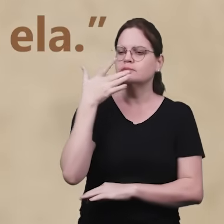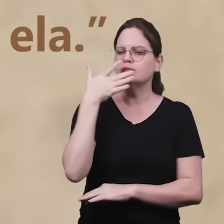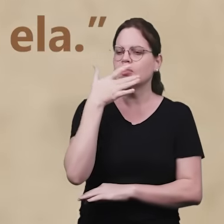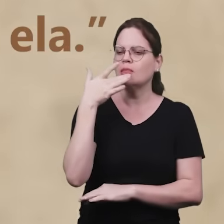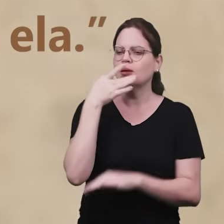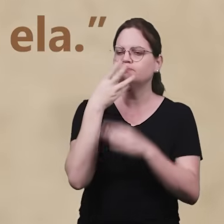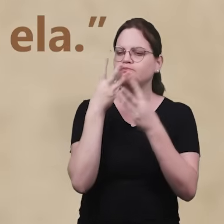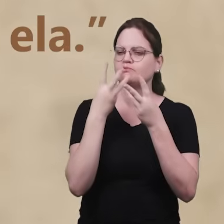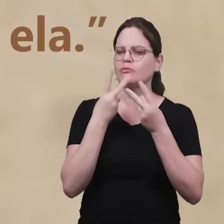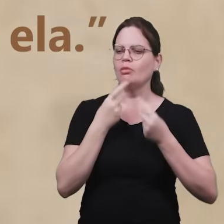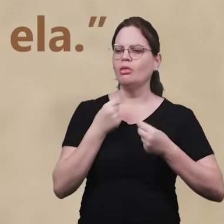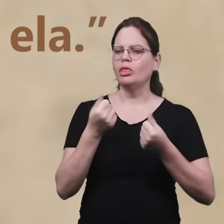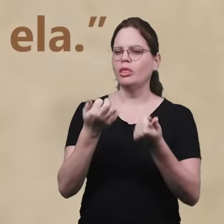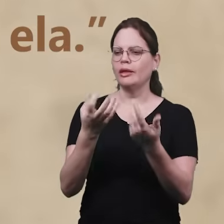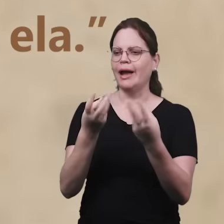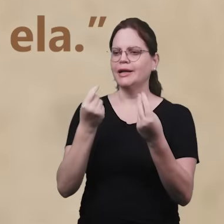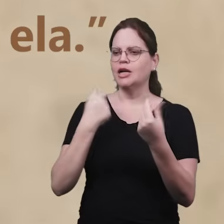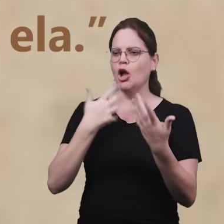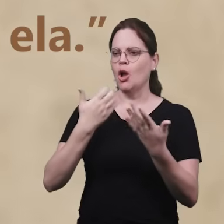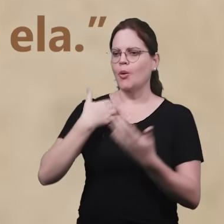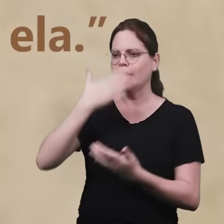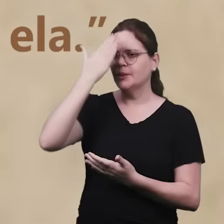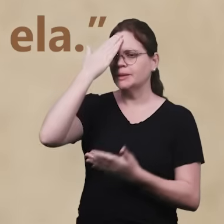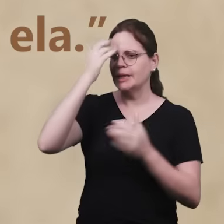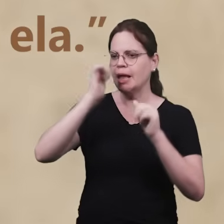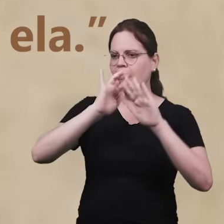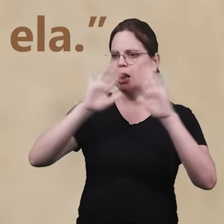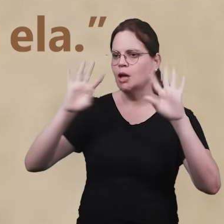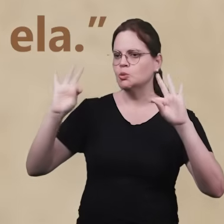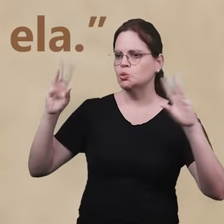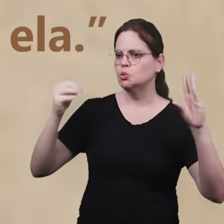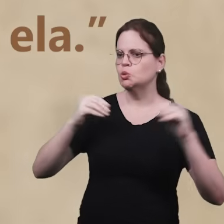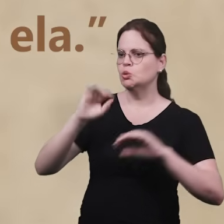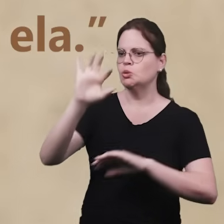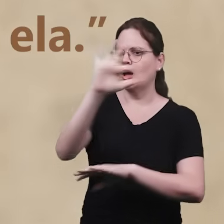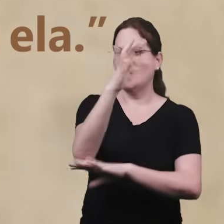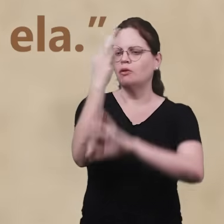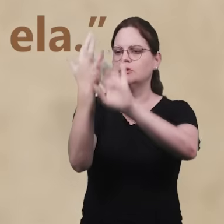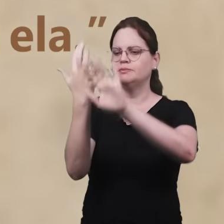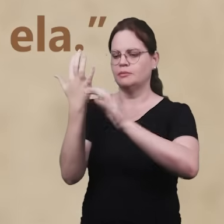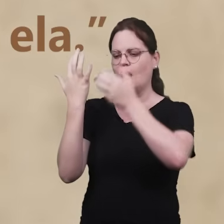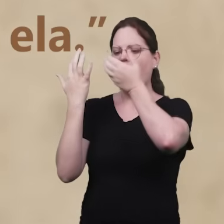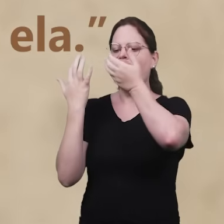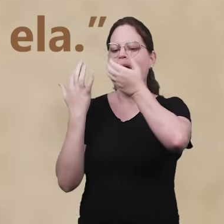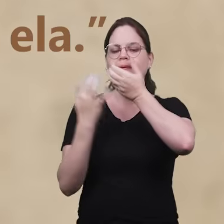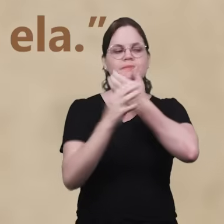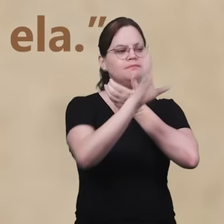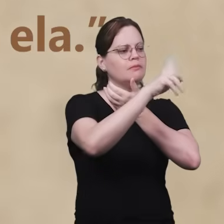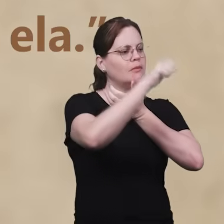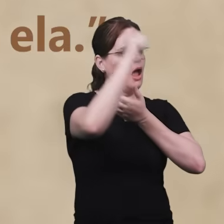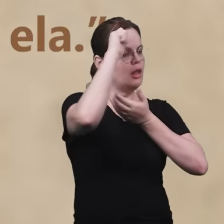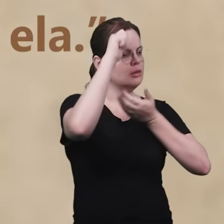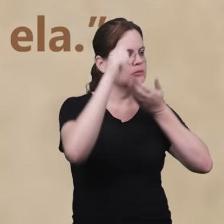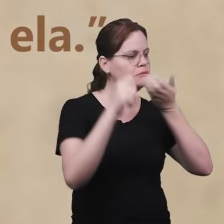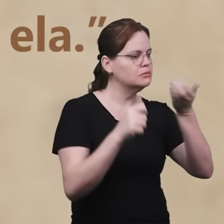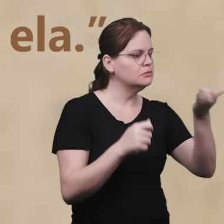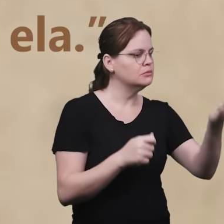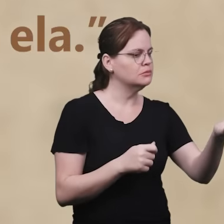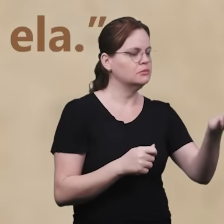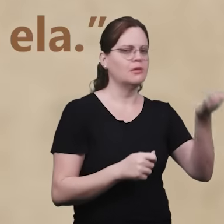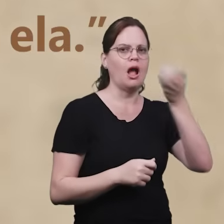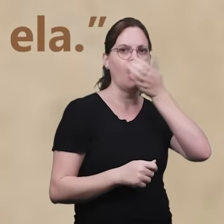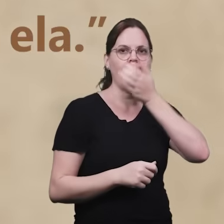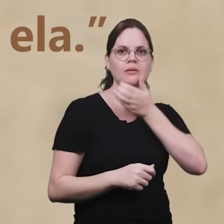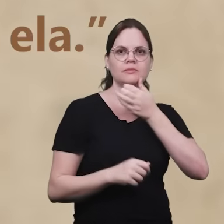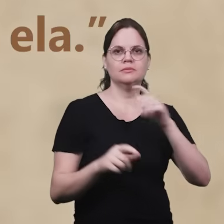olhos, e árvore desejável para dar entendimento, tomou do seu fruto, comeu, e deu também a seu marido, e ele